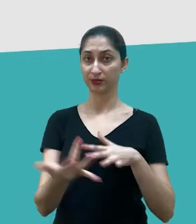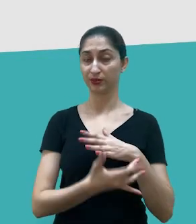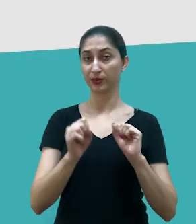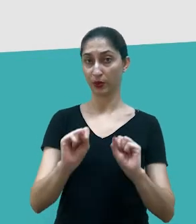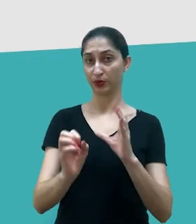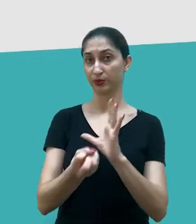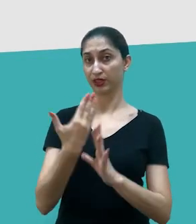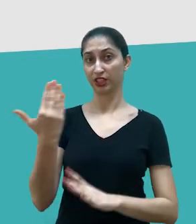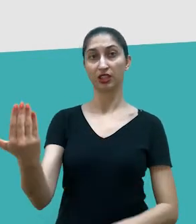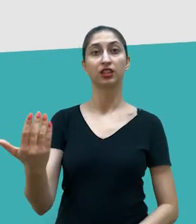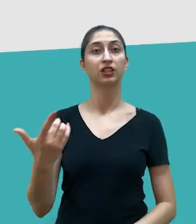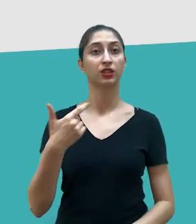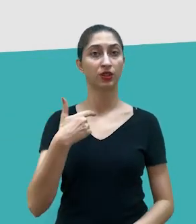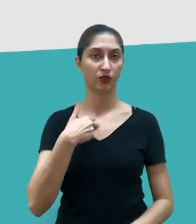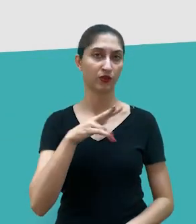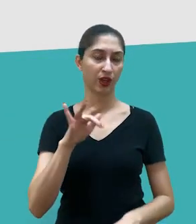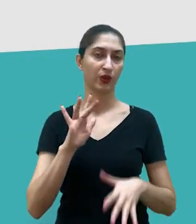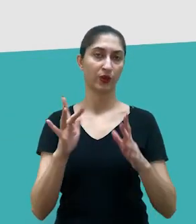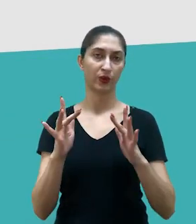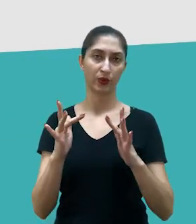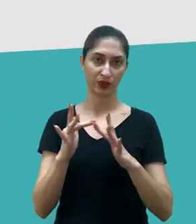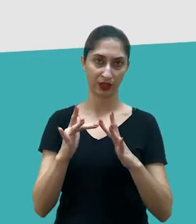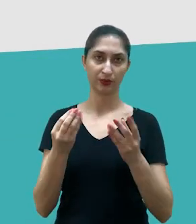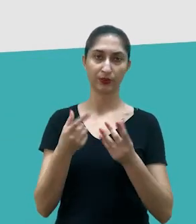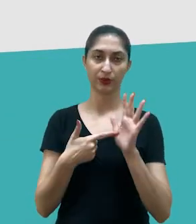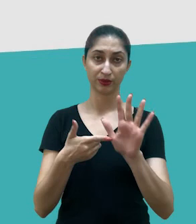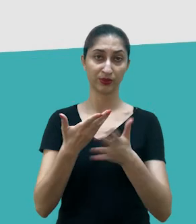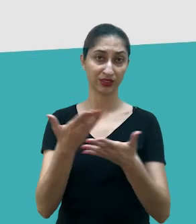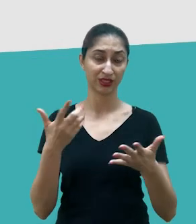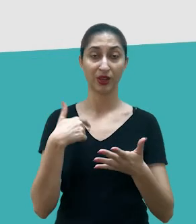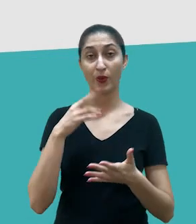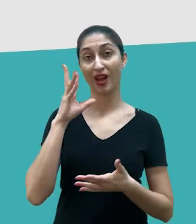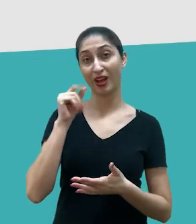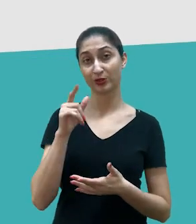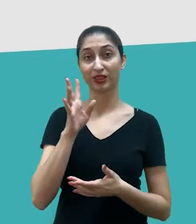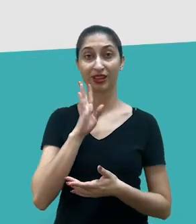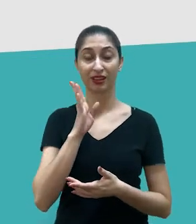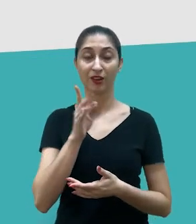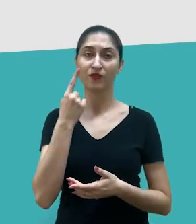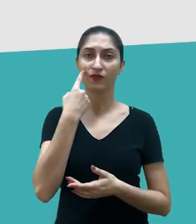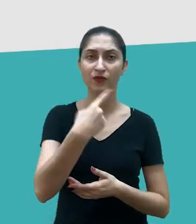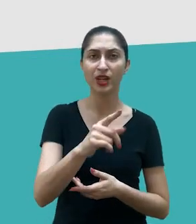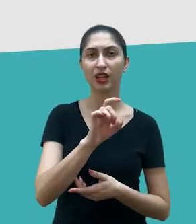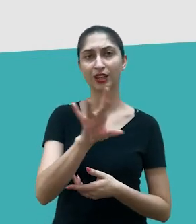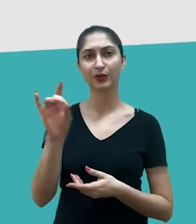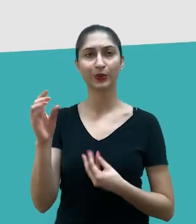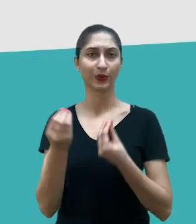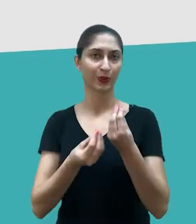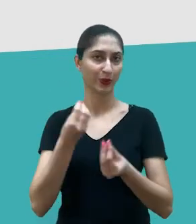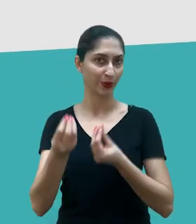podem me mandar direct, no final vou deixar meus contatos com vocês. Eu acho muito legal ver como cada um aplicou o